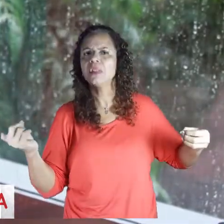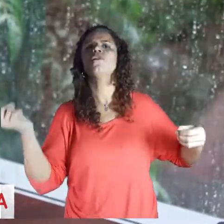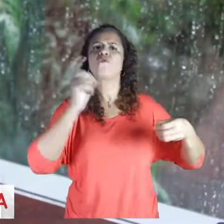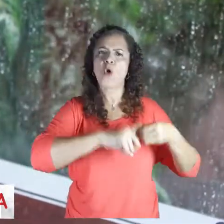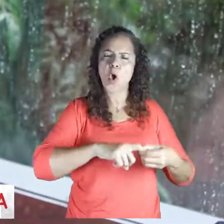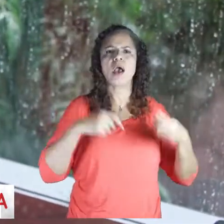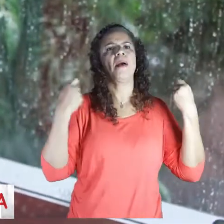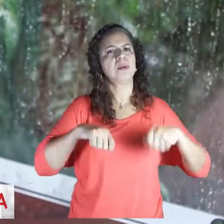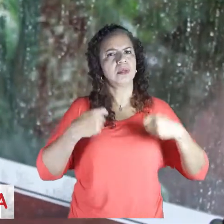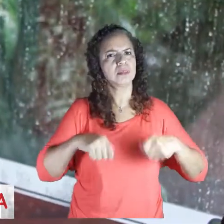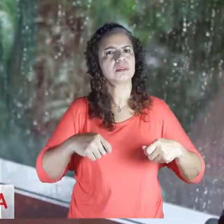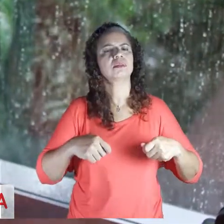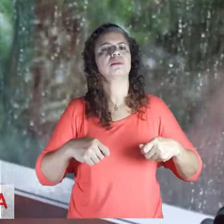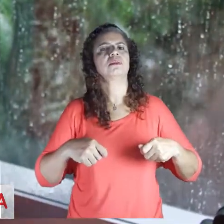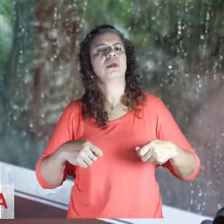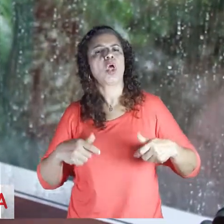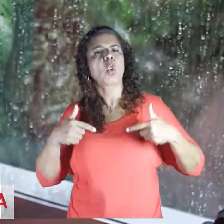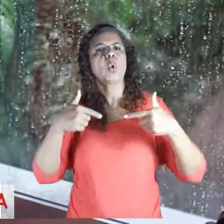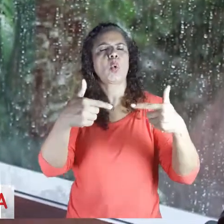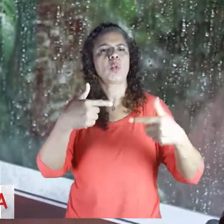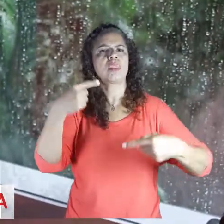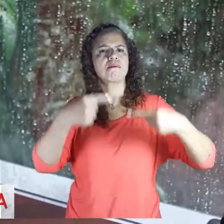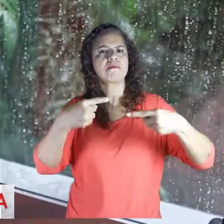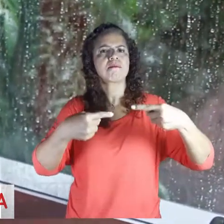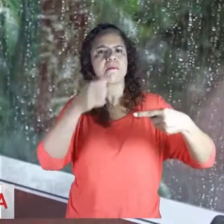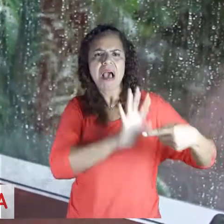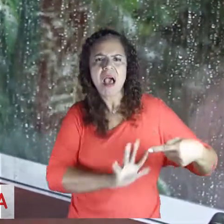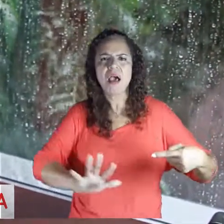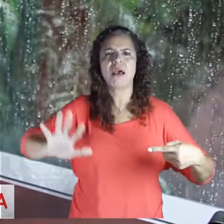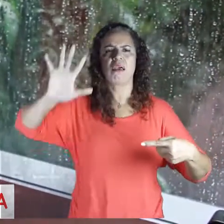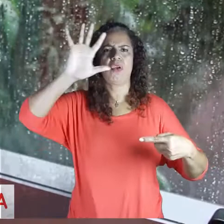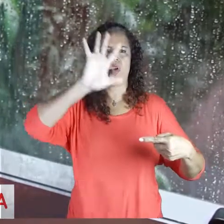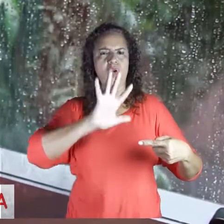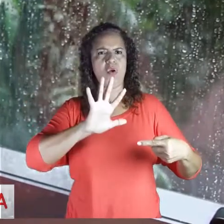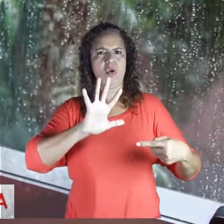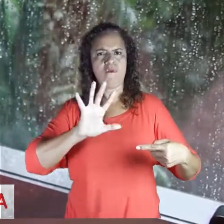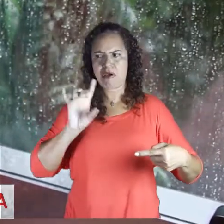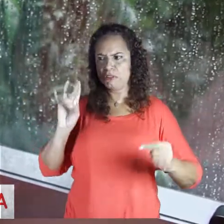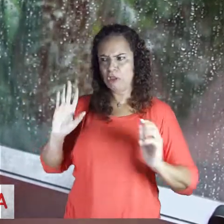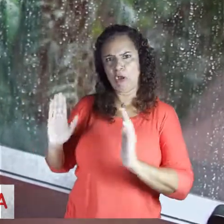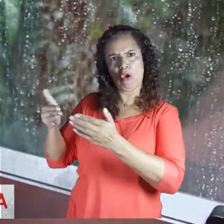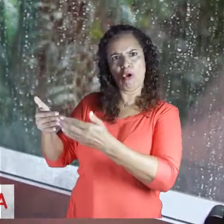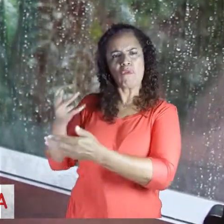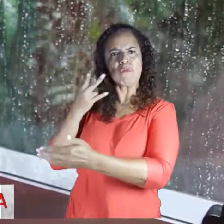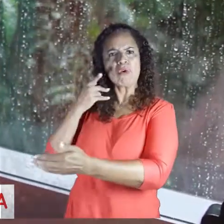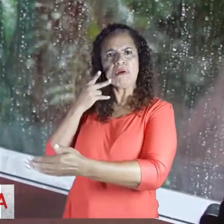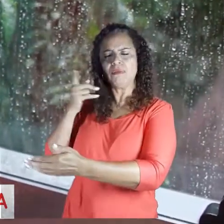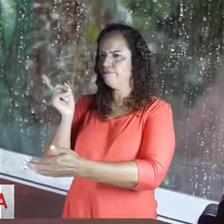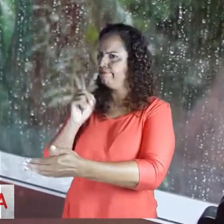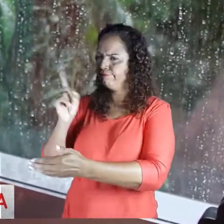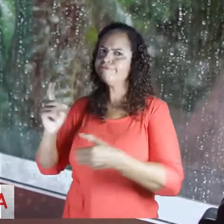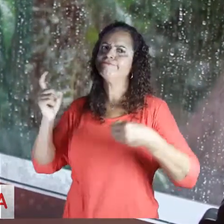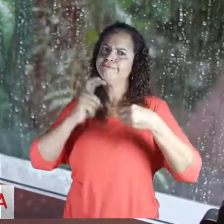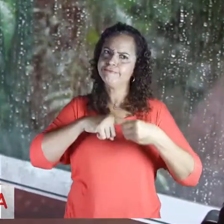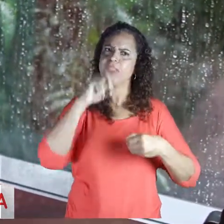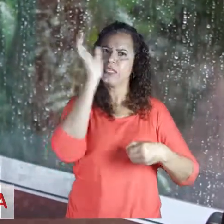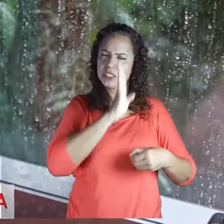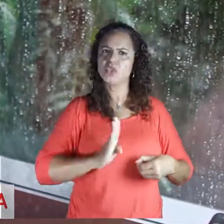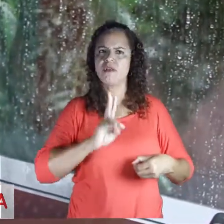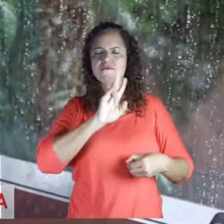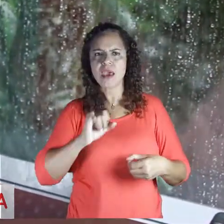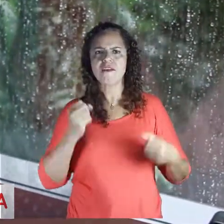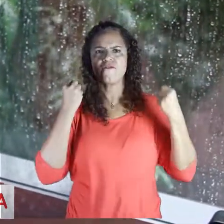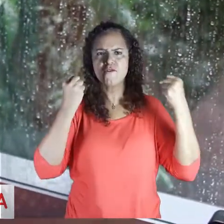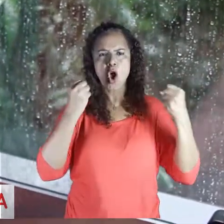importante pela Resgate essa história que ela retoma a luta política maior do que é mais